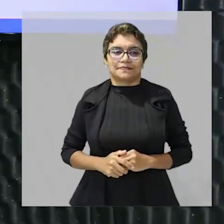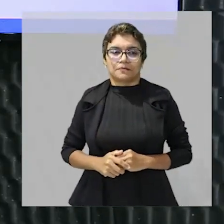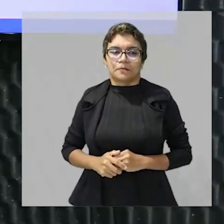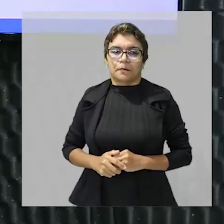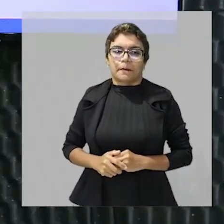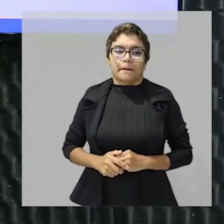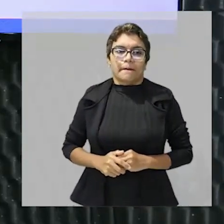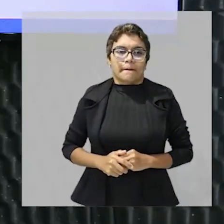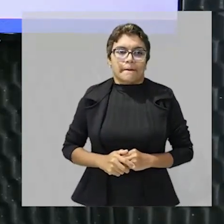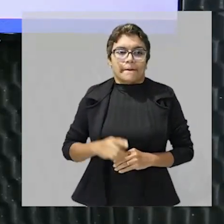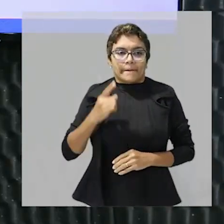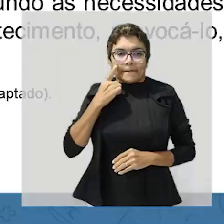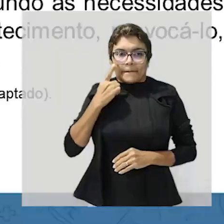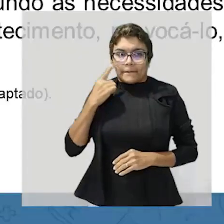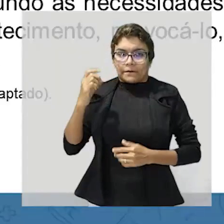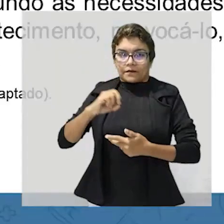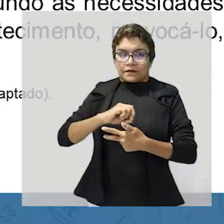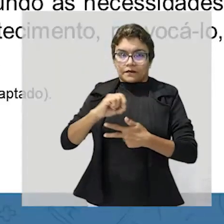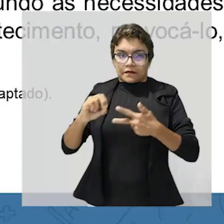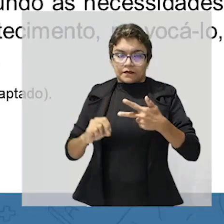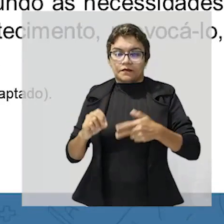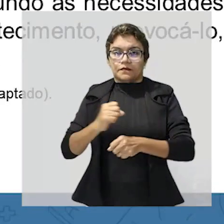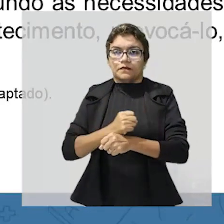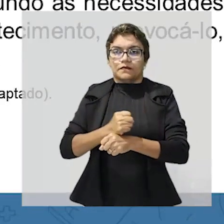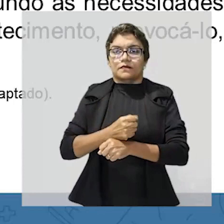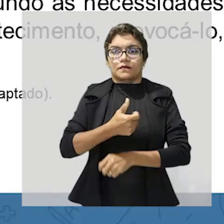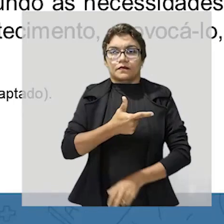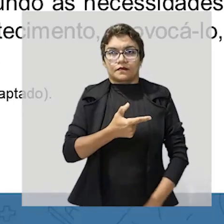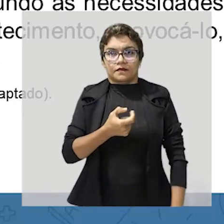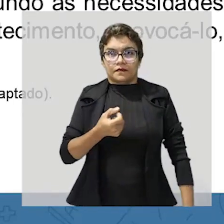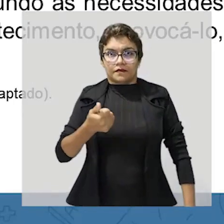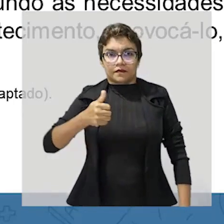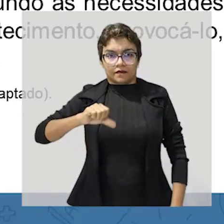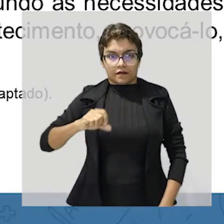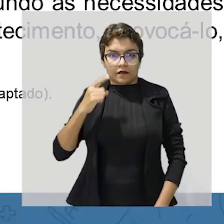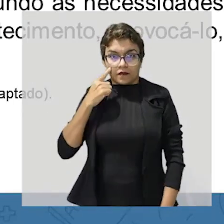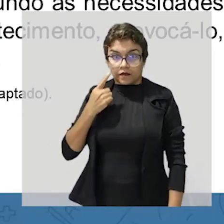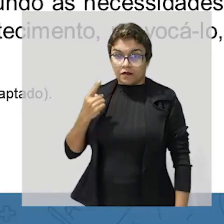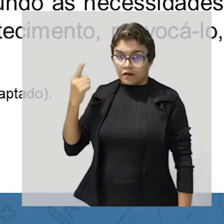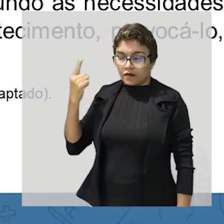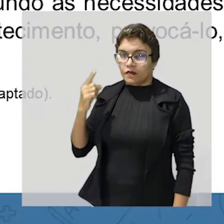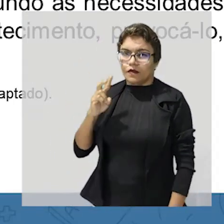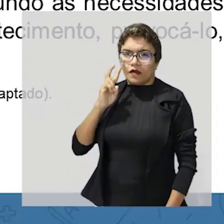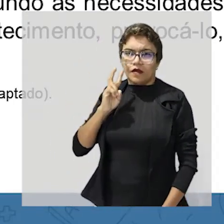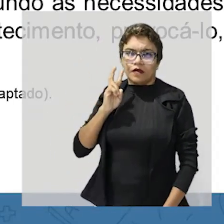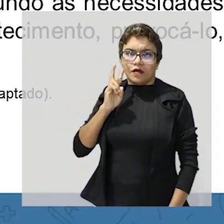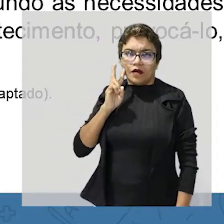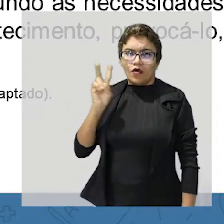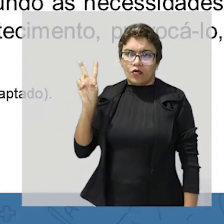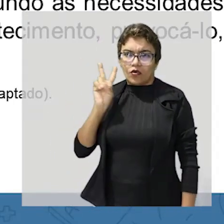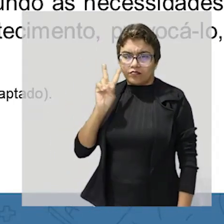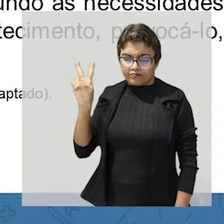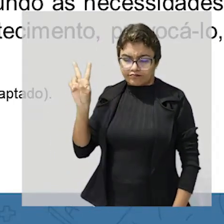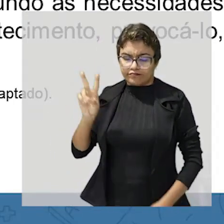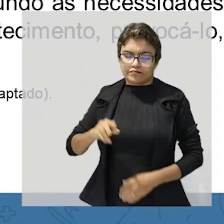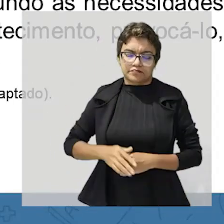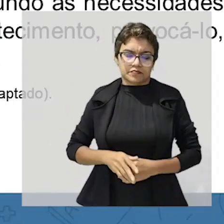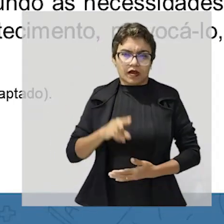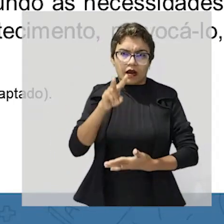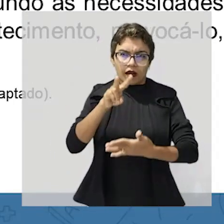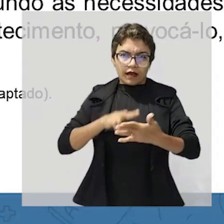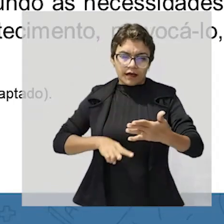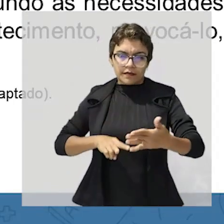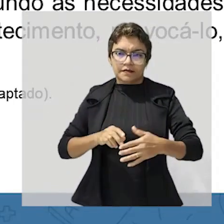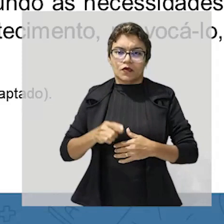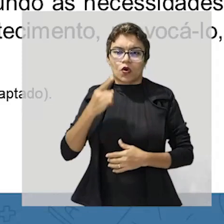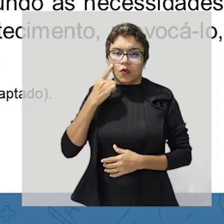Arte contemporânea, Enem de 2019. Para que a passagem da produção ininterrupta de novidade a seu consumo